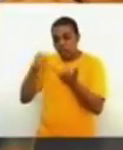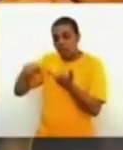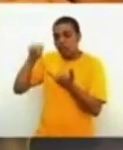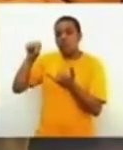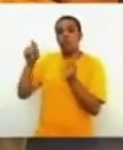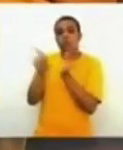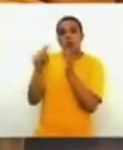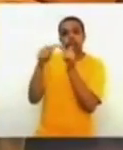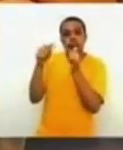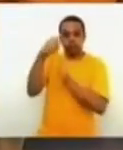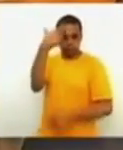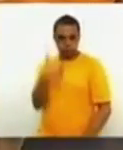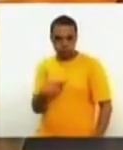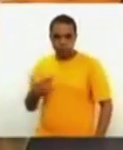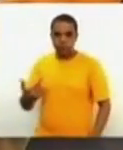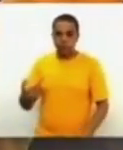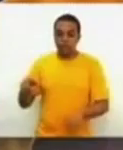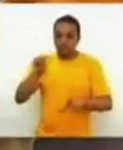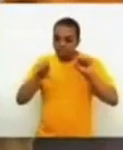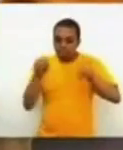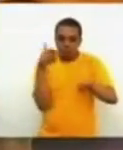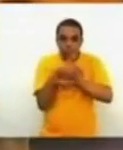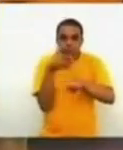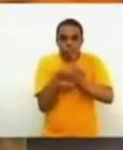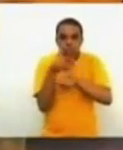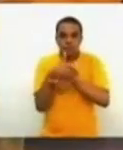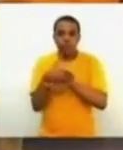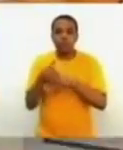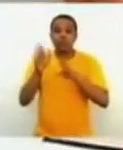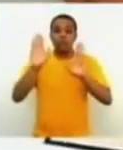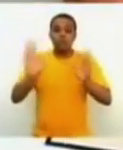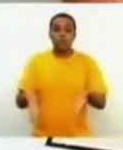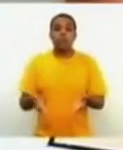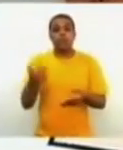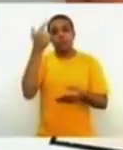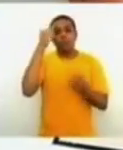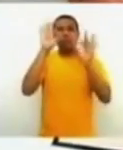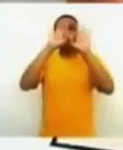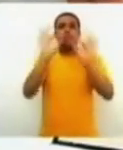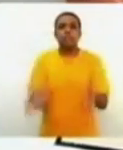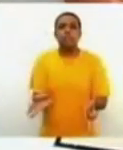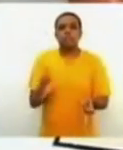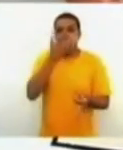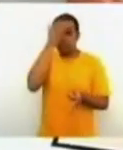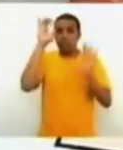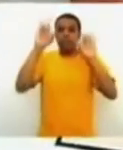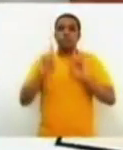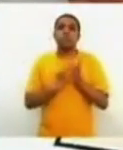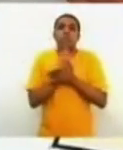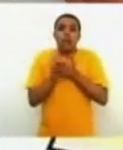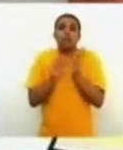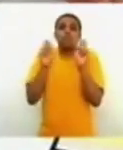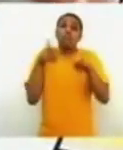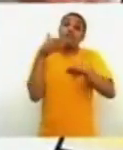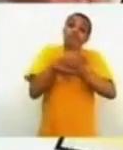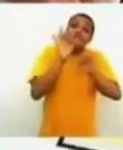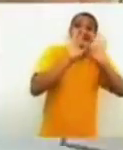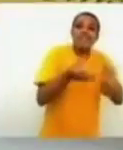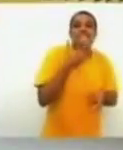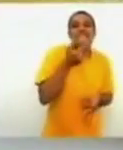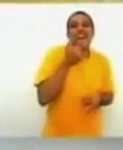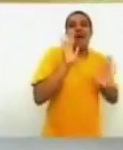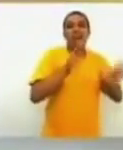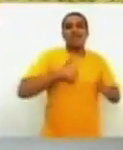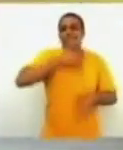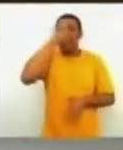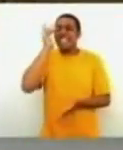brincar. As escolhas e os acessos a estes meios são mais simples para as pessoas sem deficiência. Já para aqueles